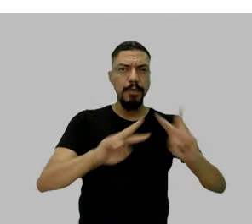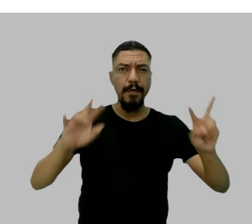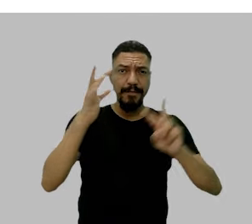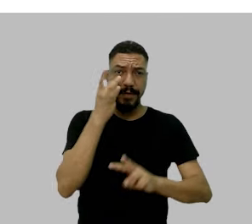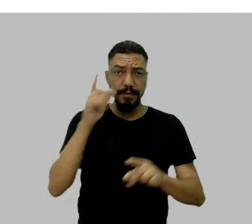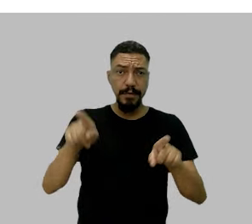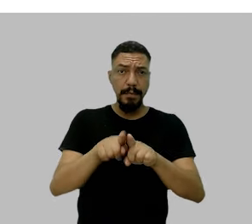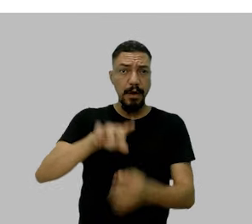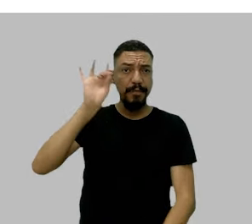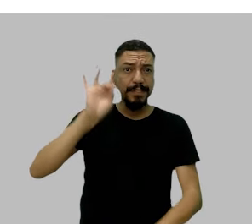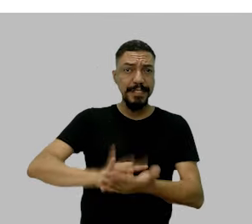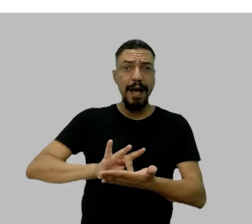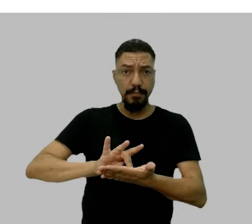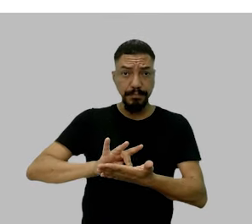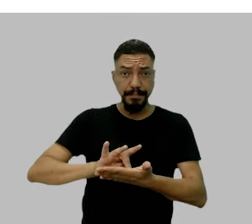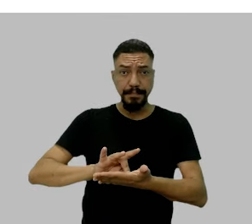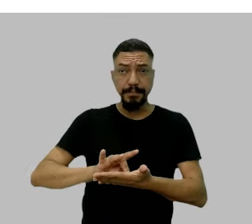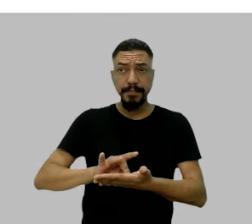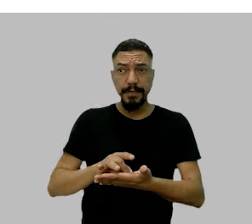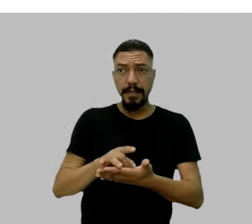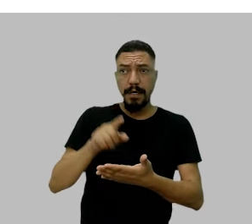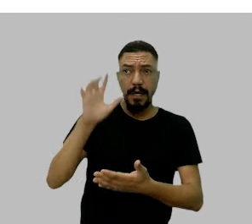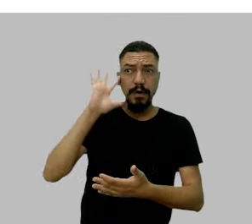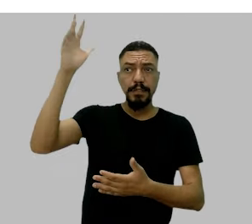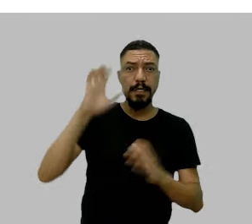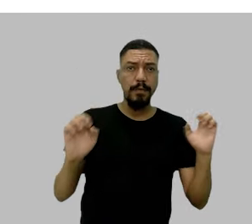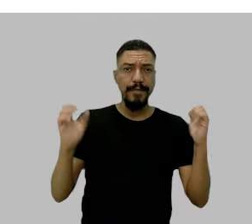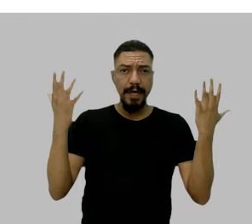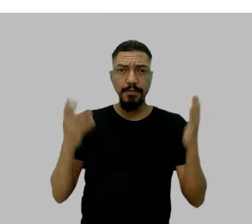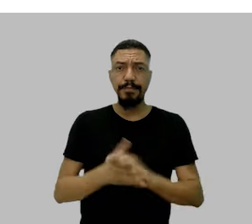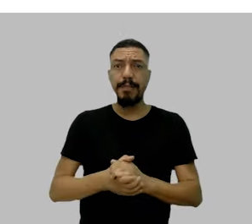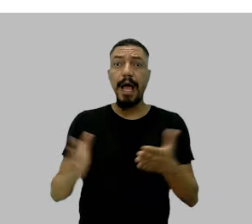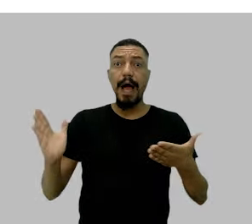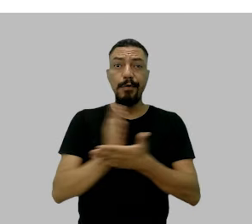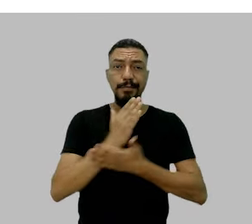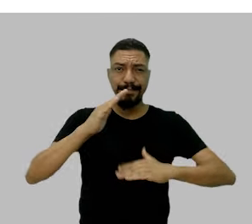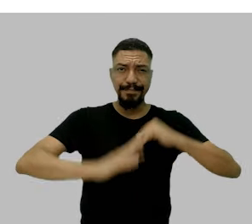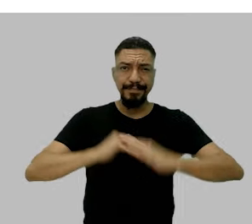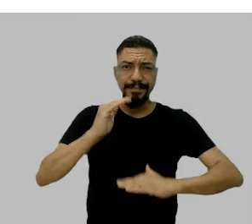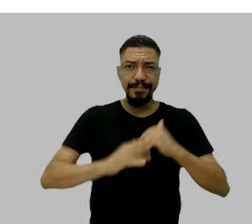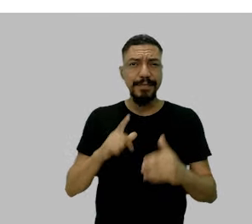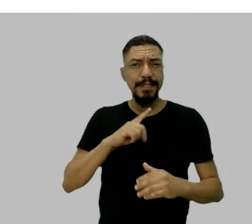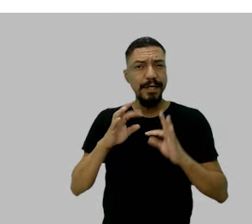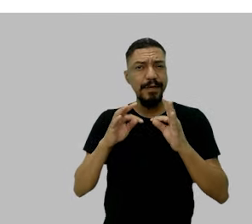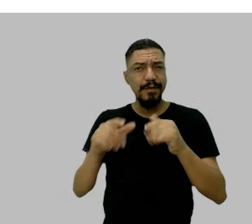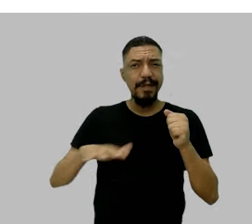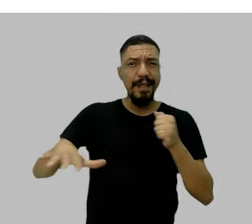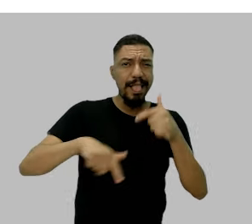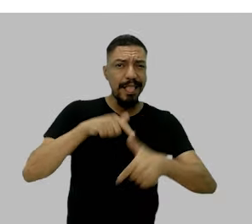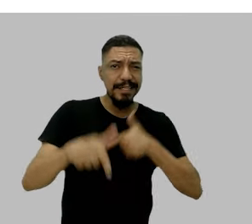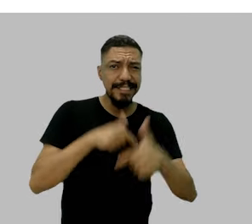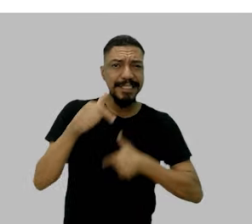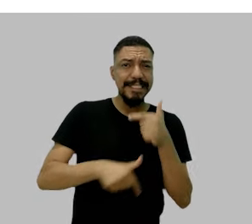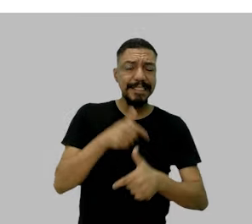oficiais, de que aquilo aconteceu. Algumas atividades a gente vai ter toda essa gama. Às vezes a gente só vai